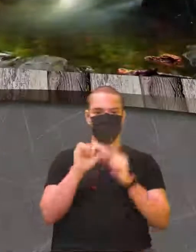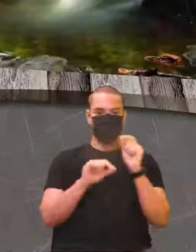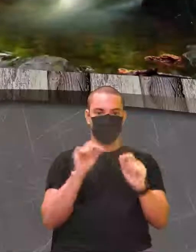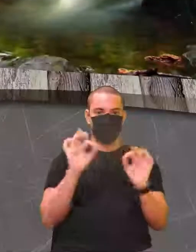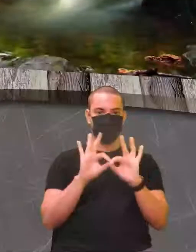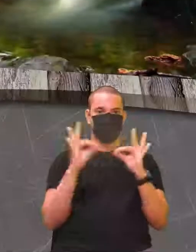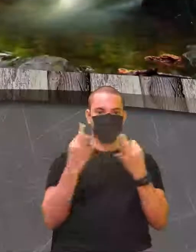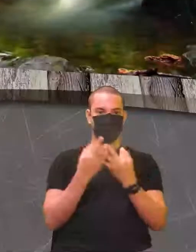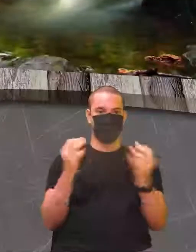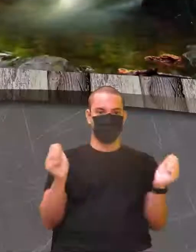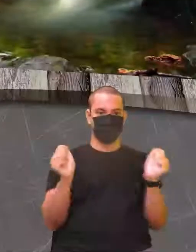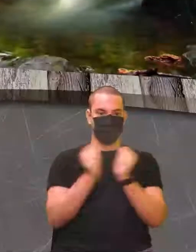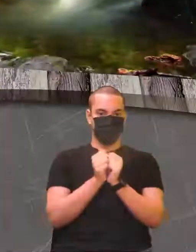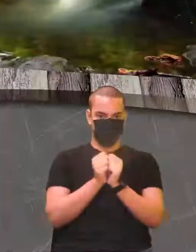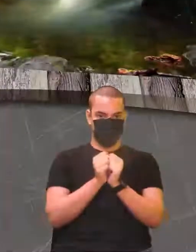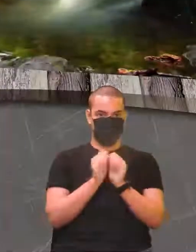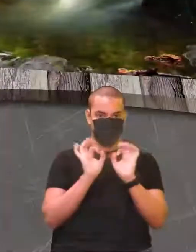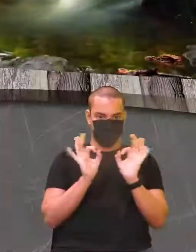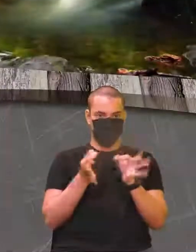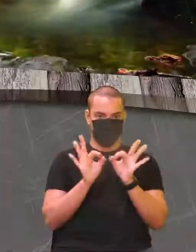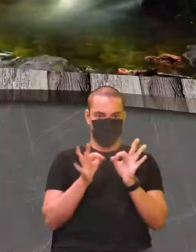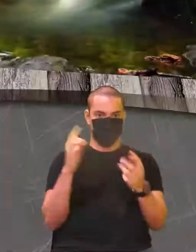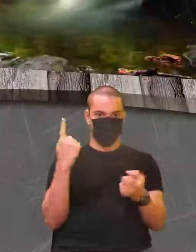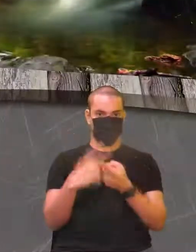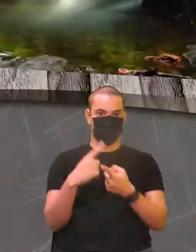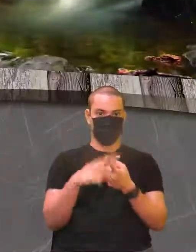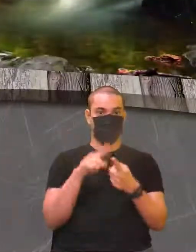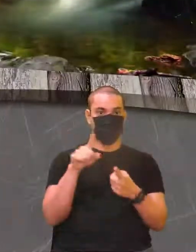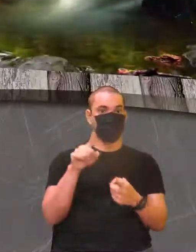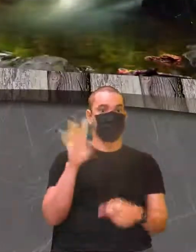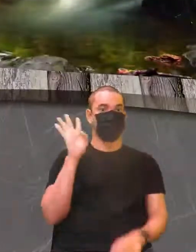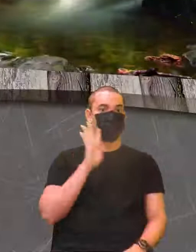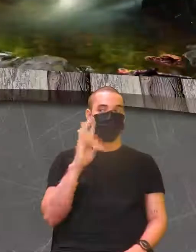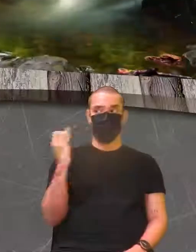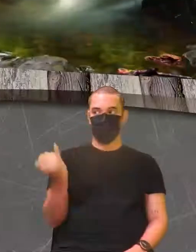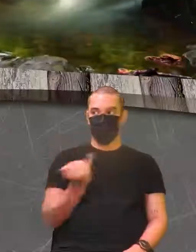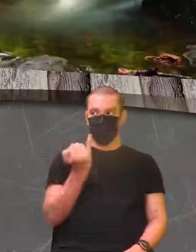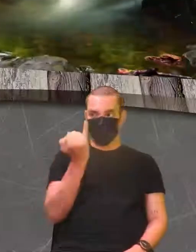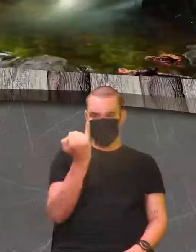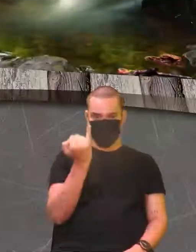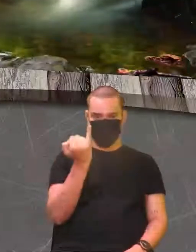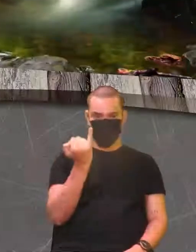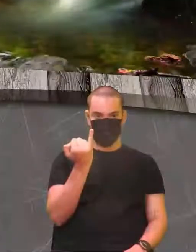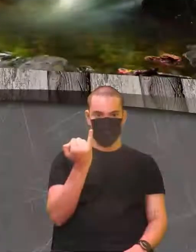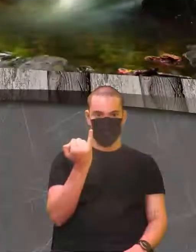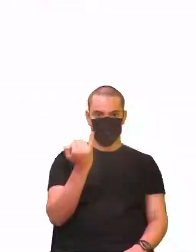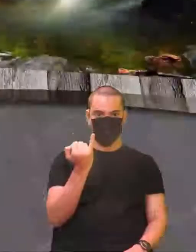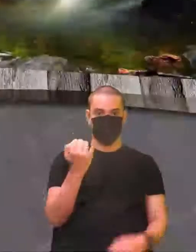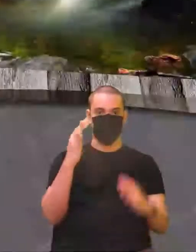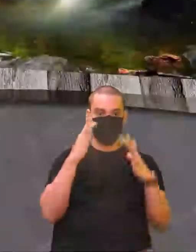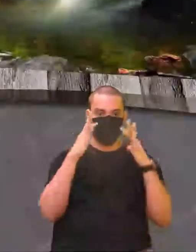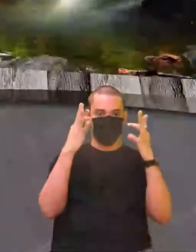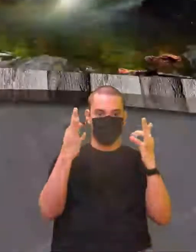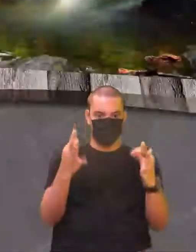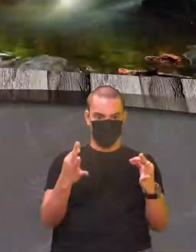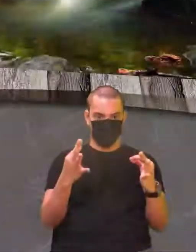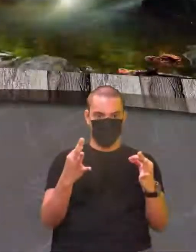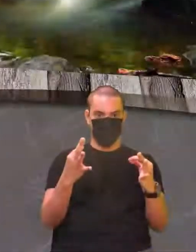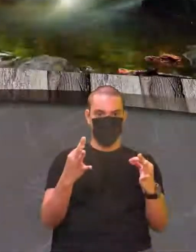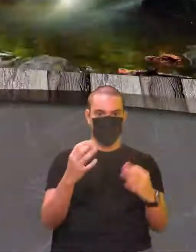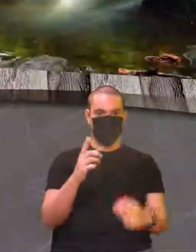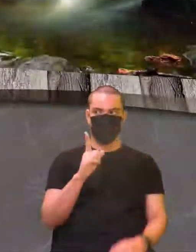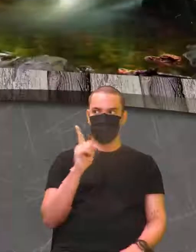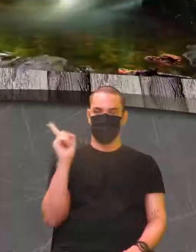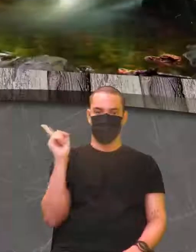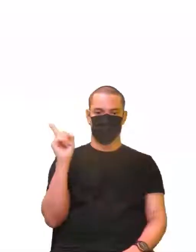com esses termos, tá, pessoal? Isso aí é bastante importante. Então, olha lá na tela, a gente tem